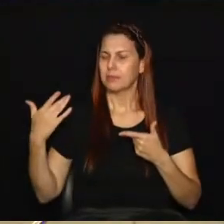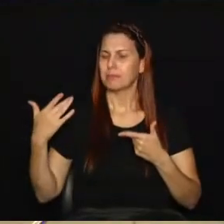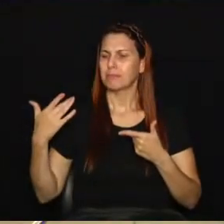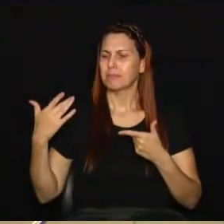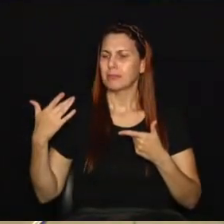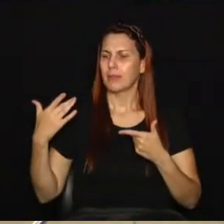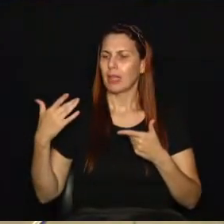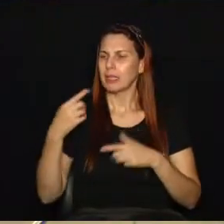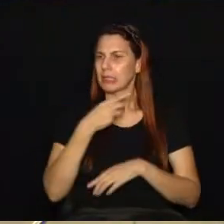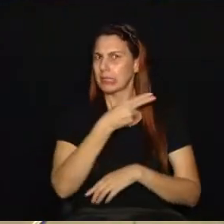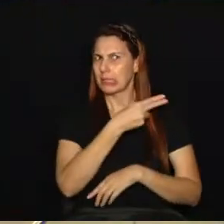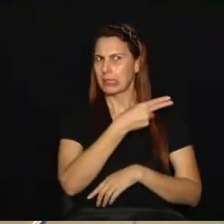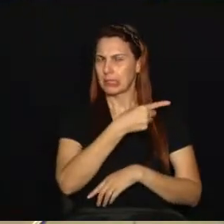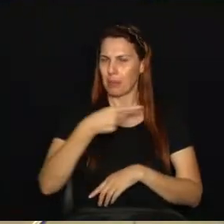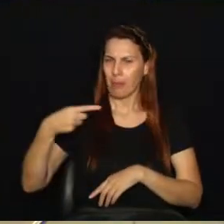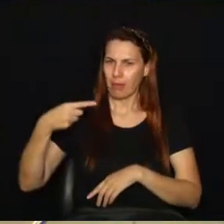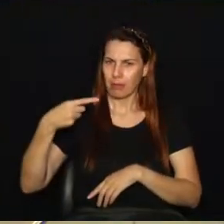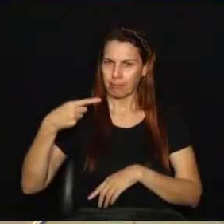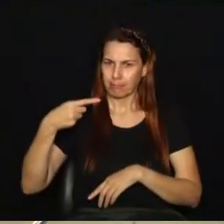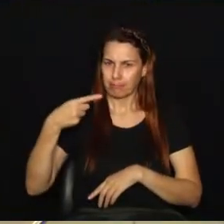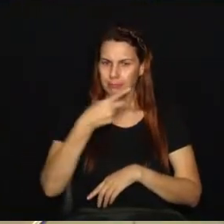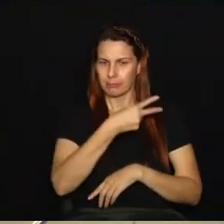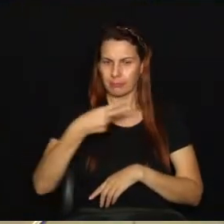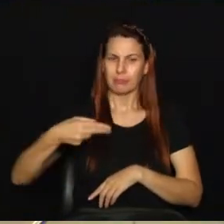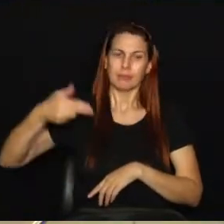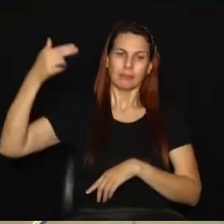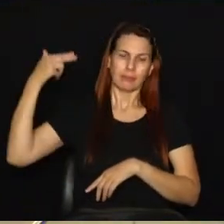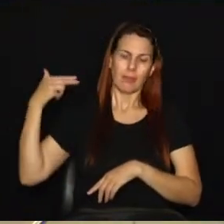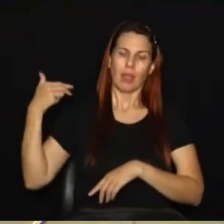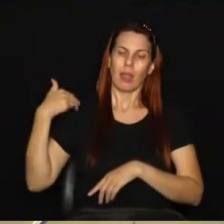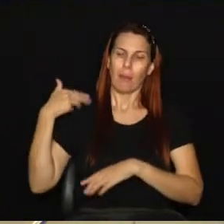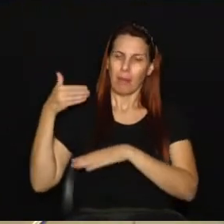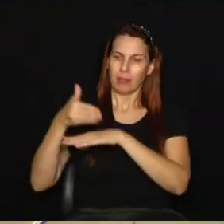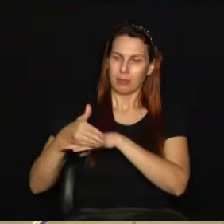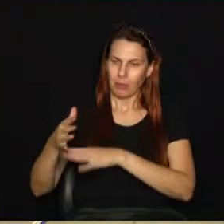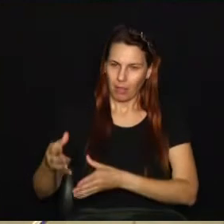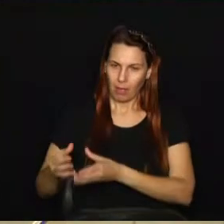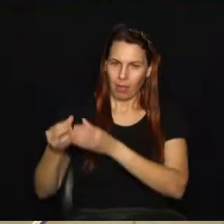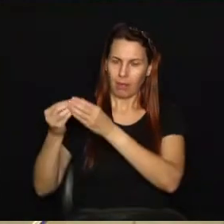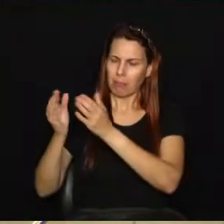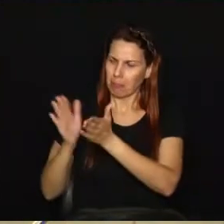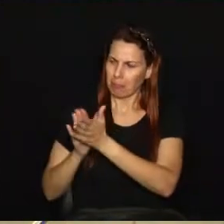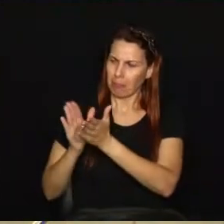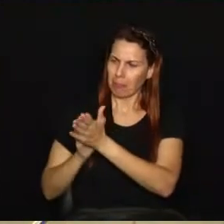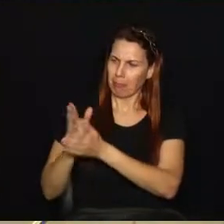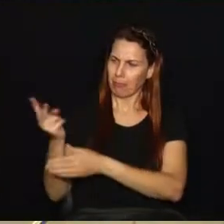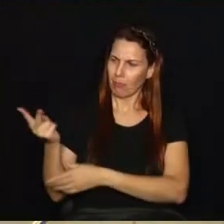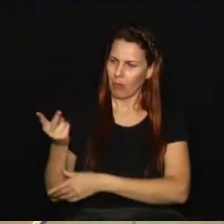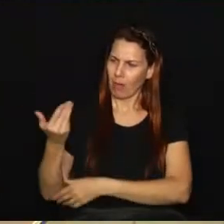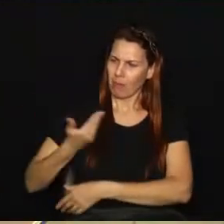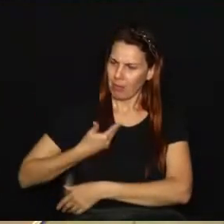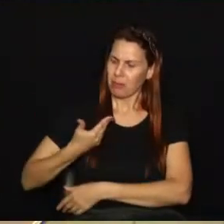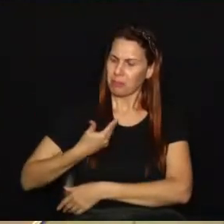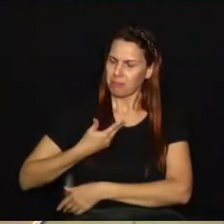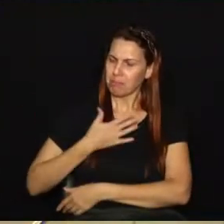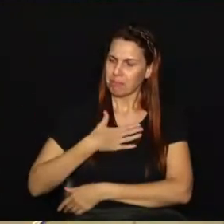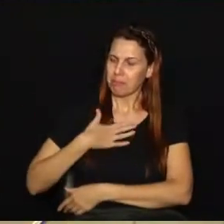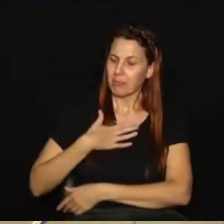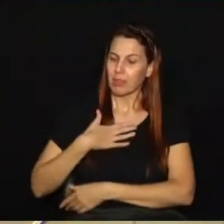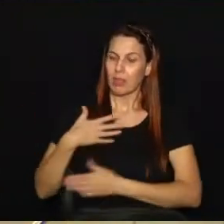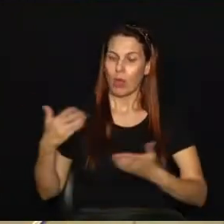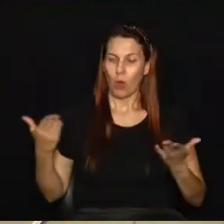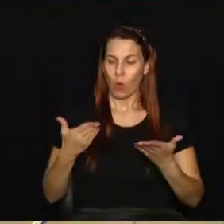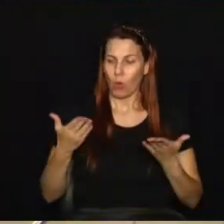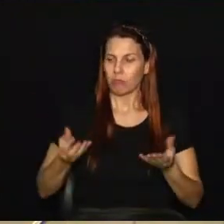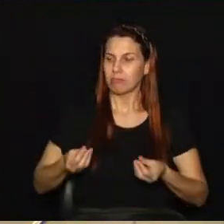na semana retrasada da missa e já o parabenizei pela homilia, enfim. São amigos queridos. Isso que ele está recebendo hoje